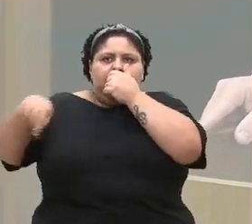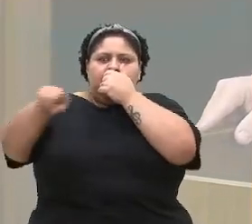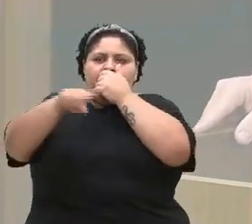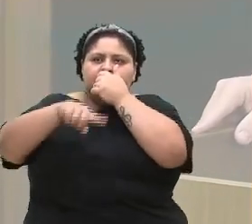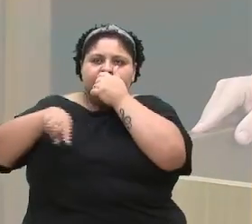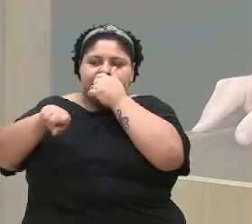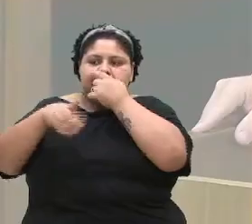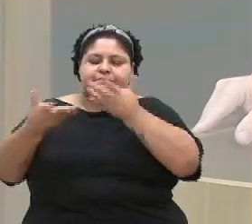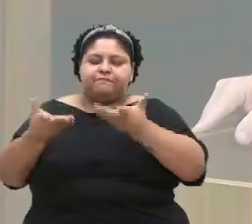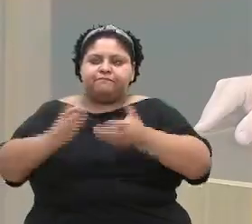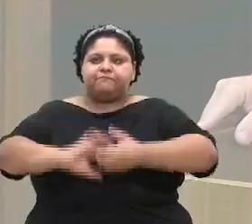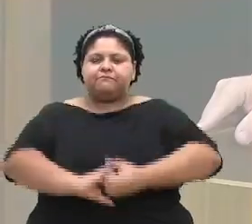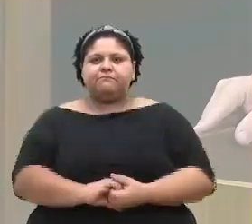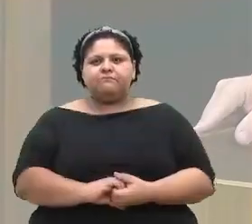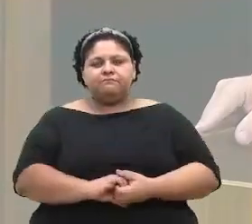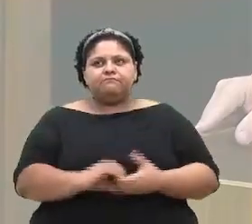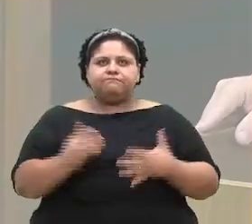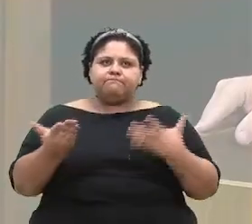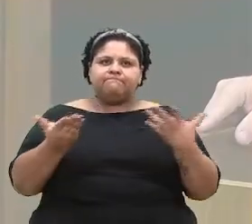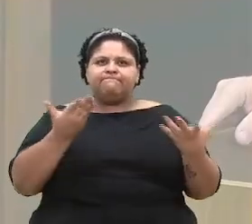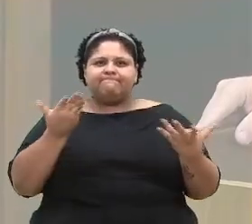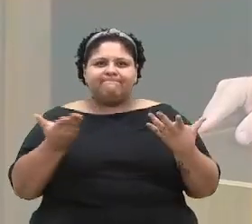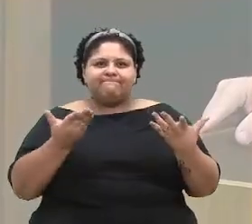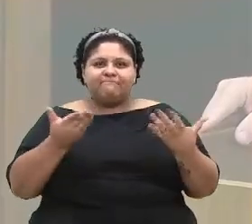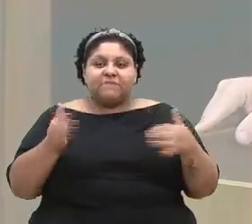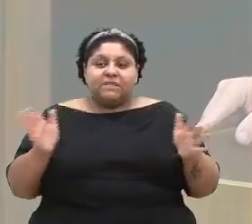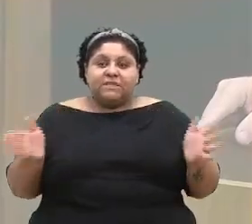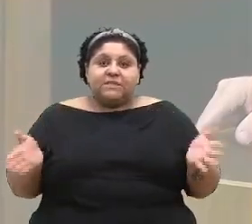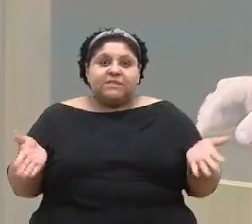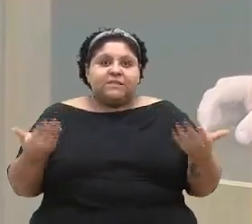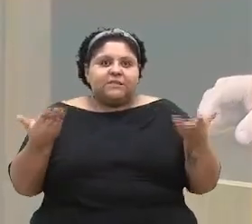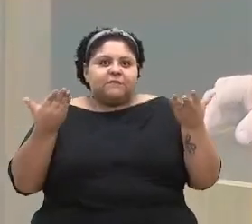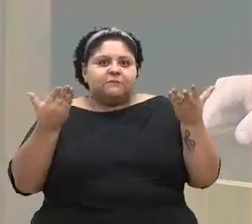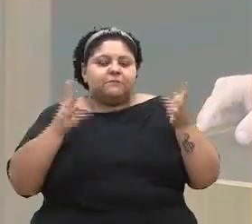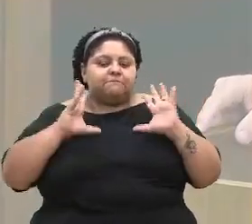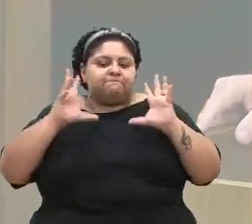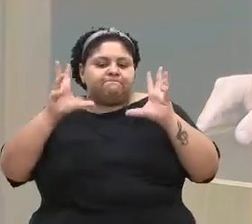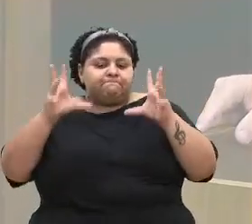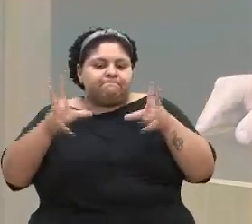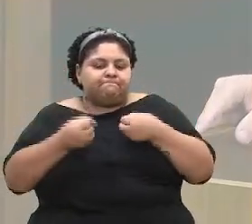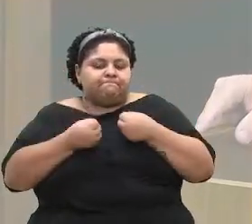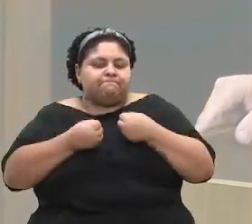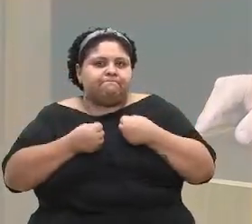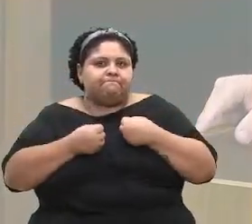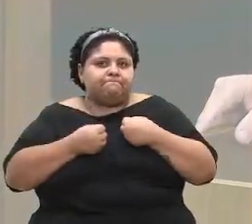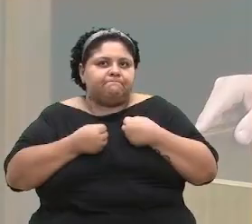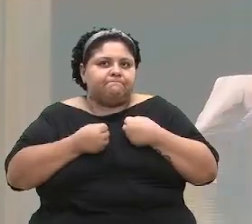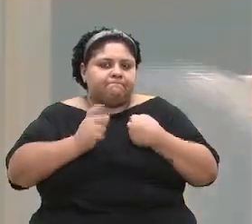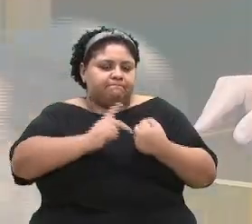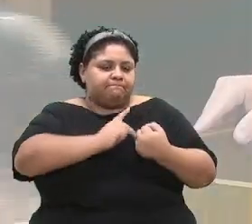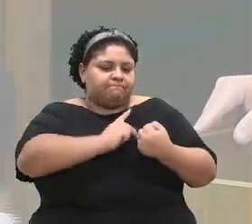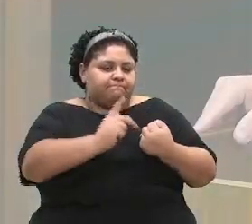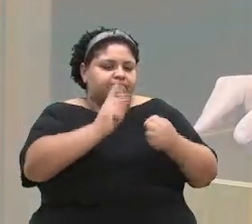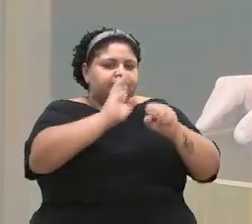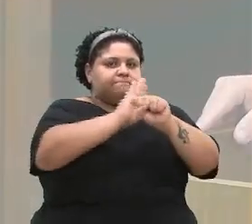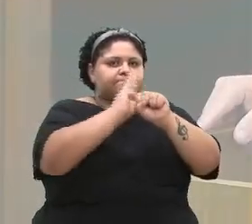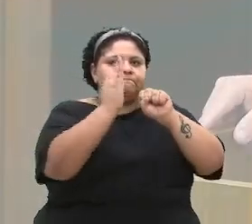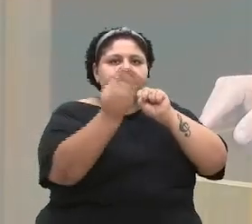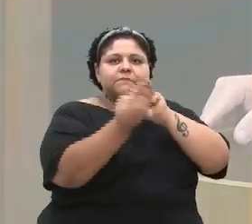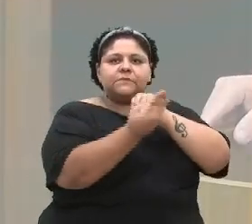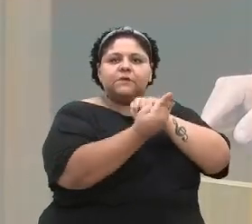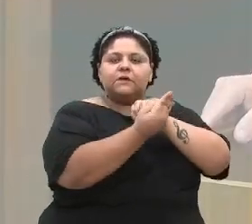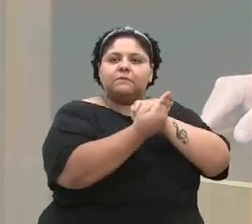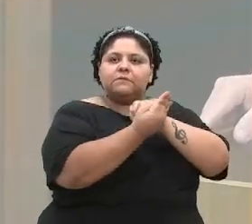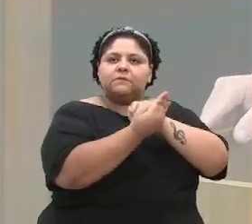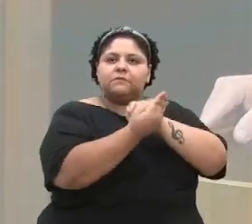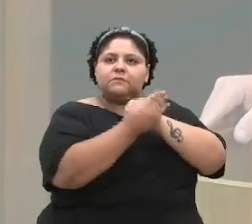estamos, vamos dizer assim, incentivando a todos os presidentes de bairro, a